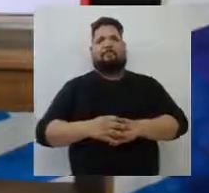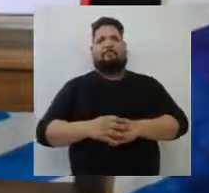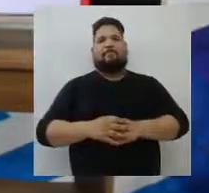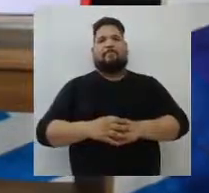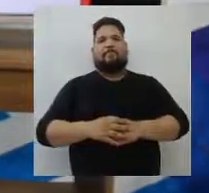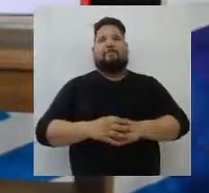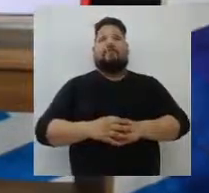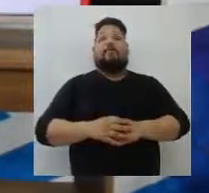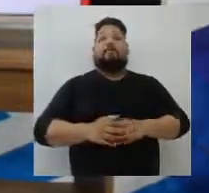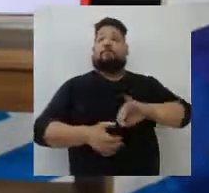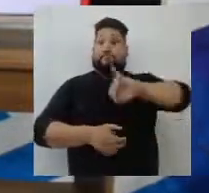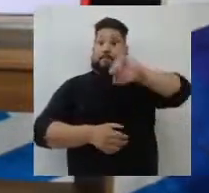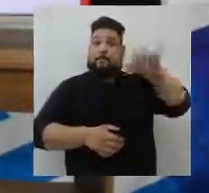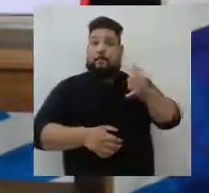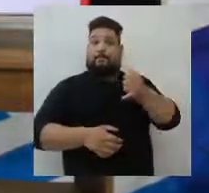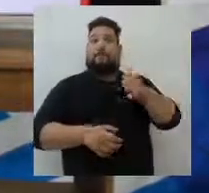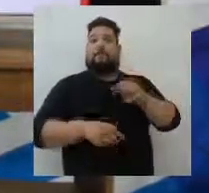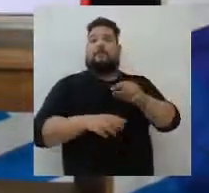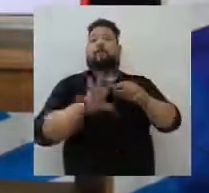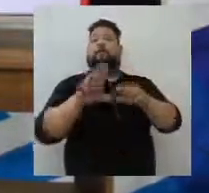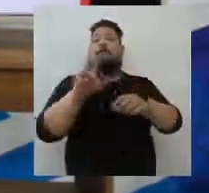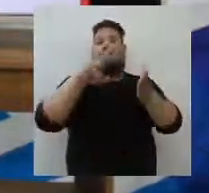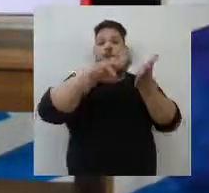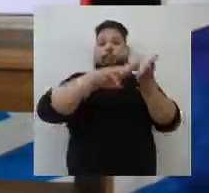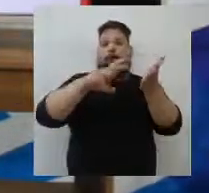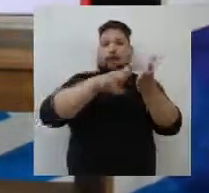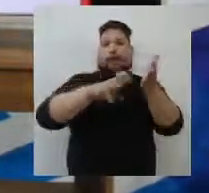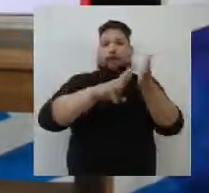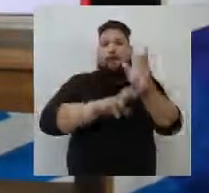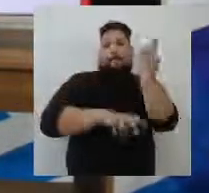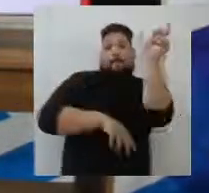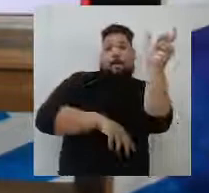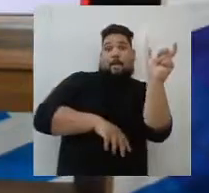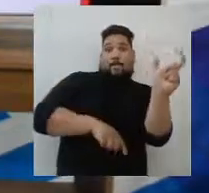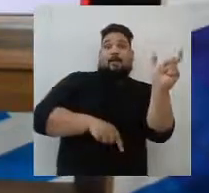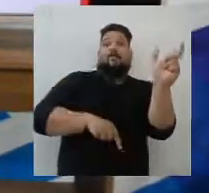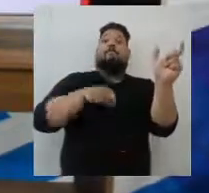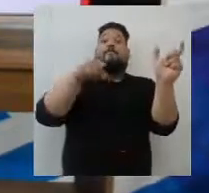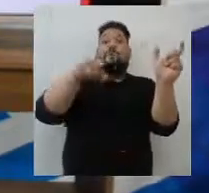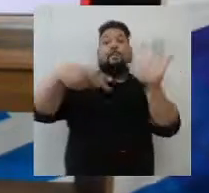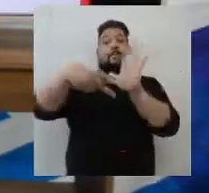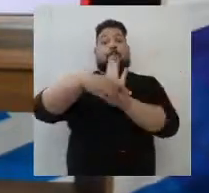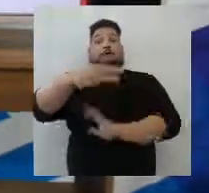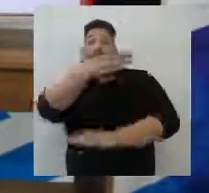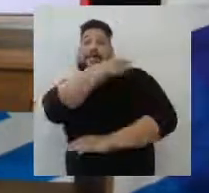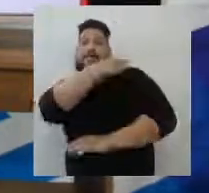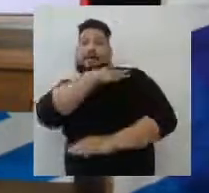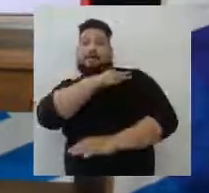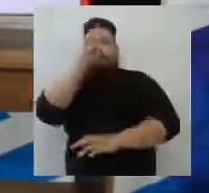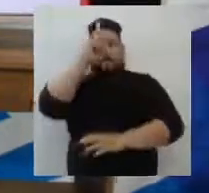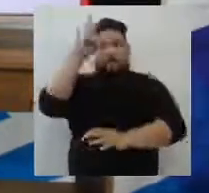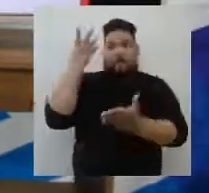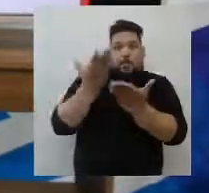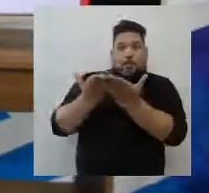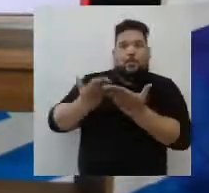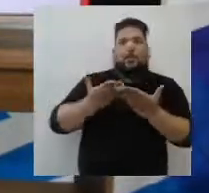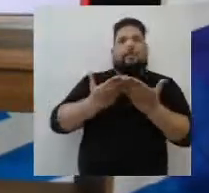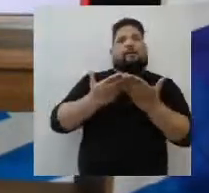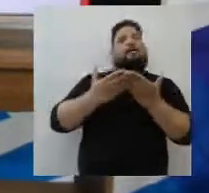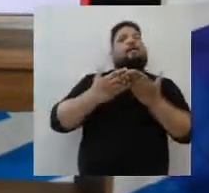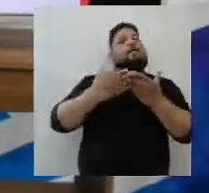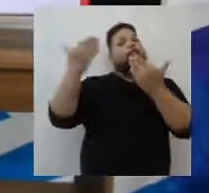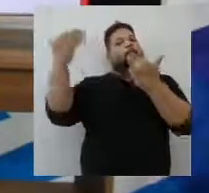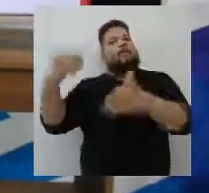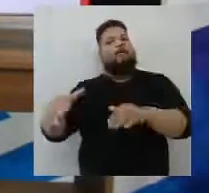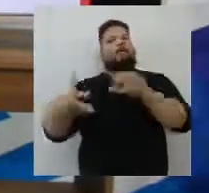você dois termos que você tem que levar a fera do 3º ano para o Enem, para o SSA.